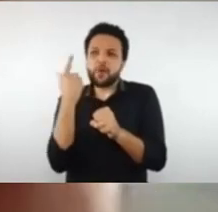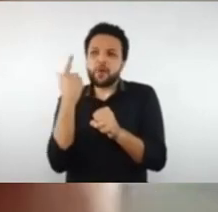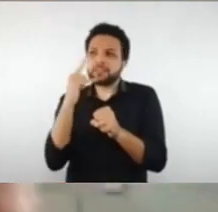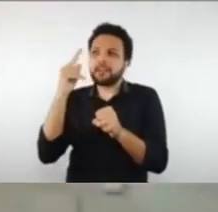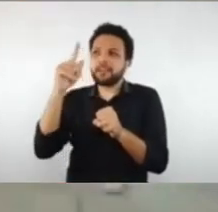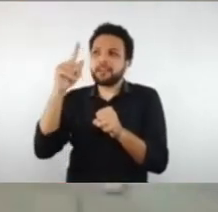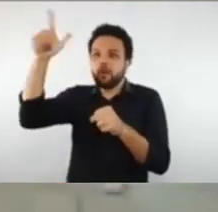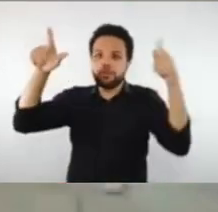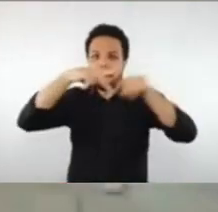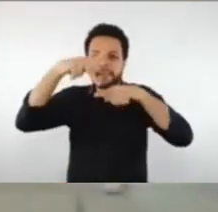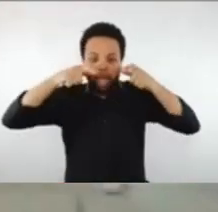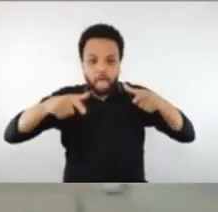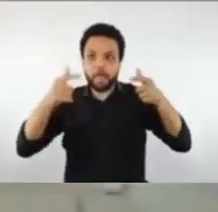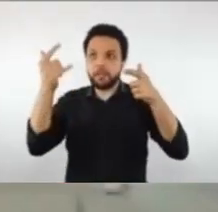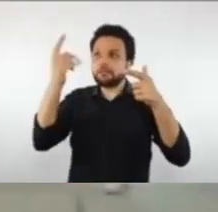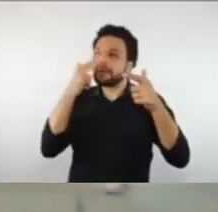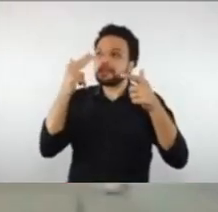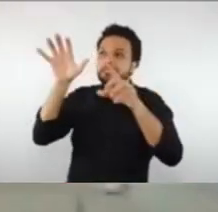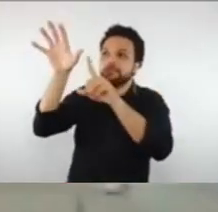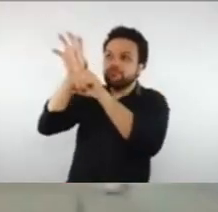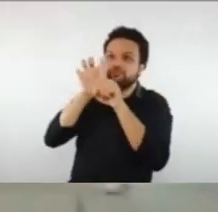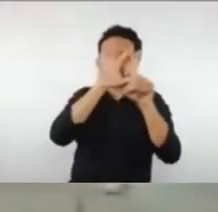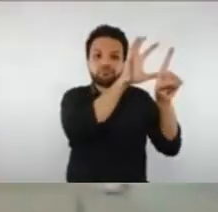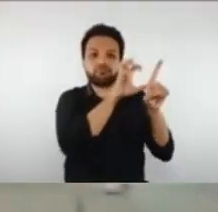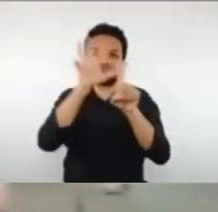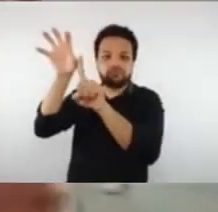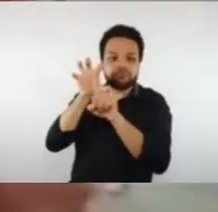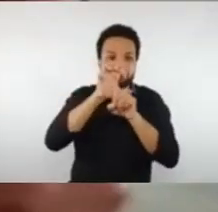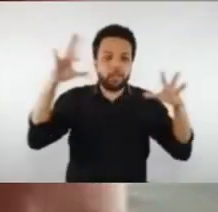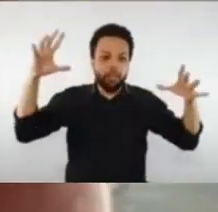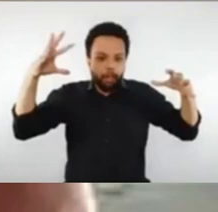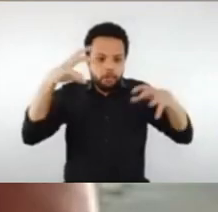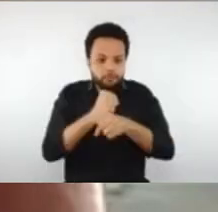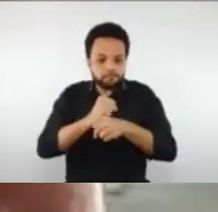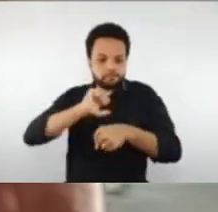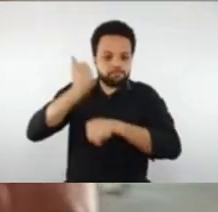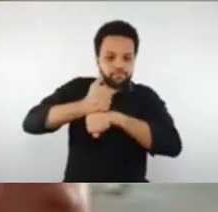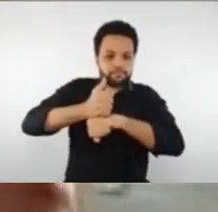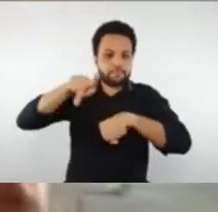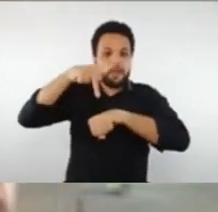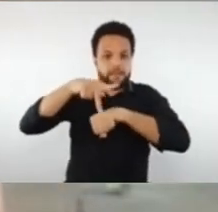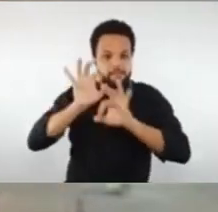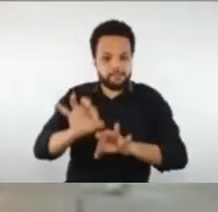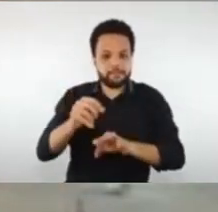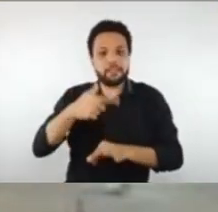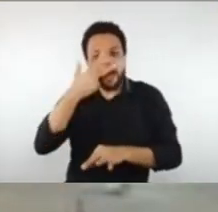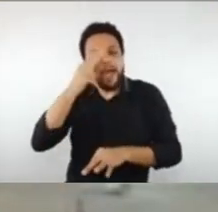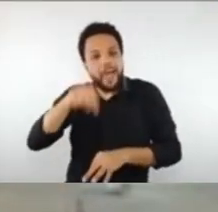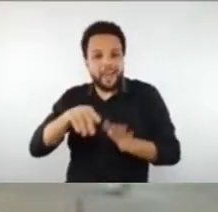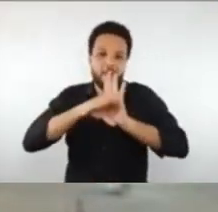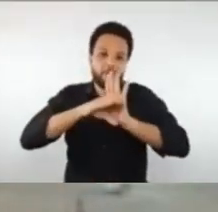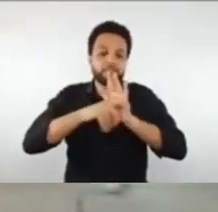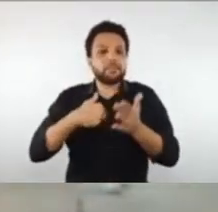coerção econômica ou força militar, que no caso seria hard power, né? Não é? Então, eu comecei a me interessar nesse assunto